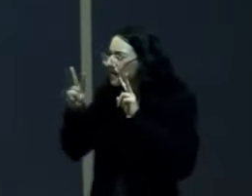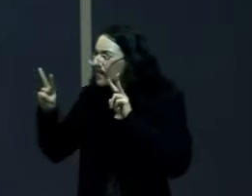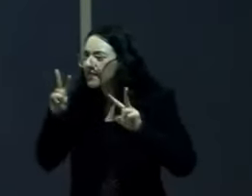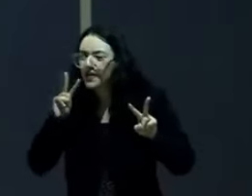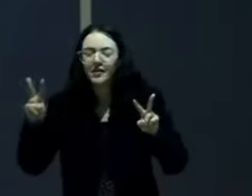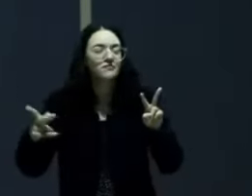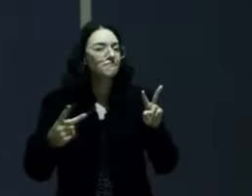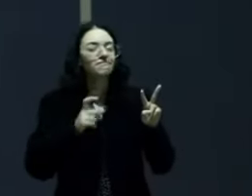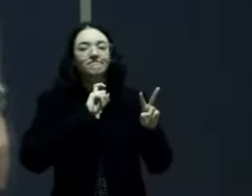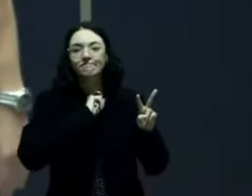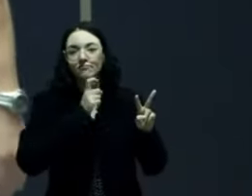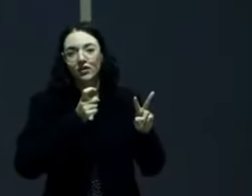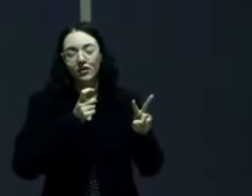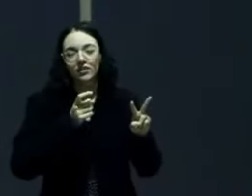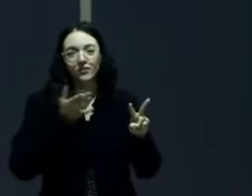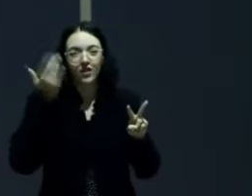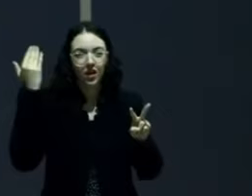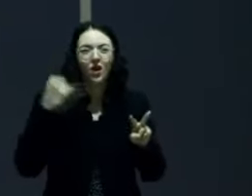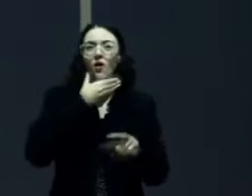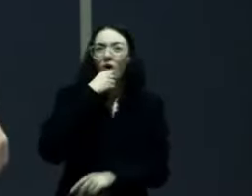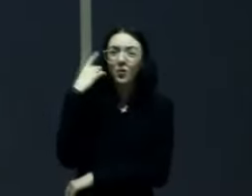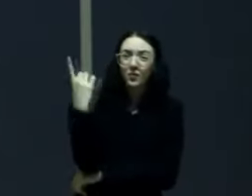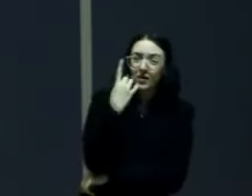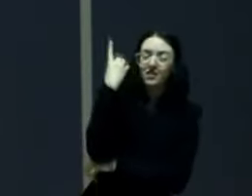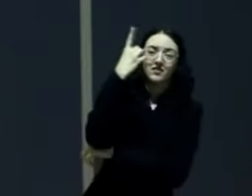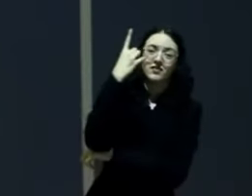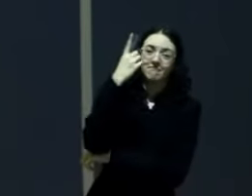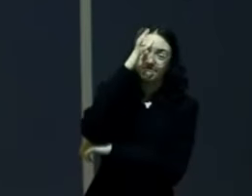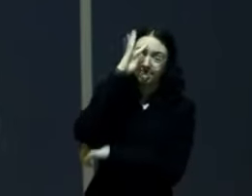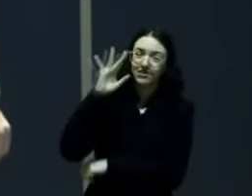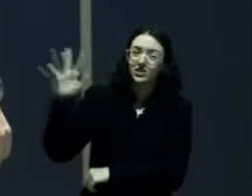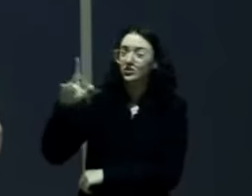tinha visto. Mas existe um Deus que tudo vê.